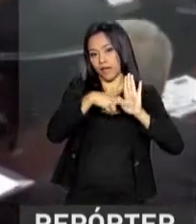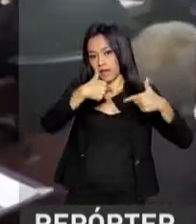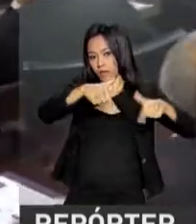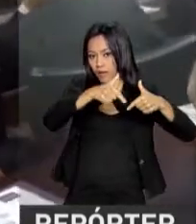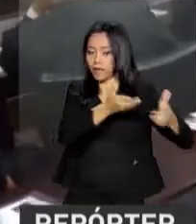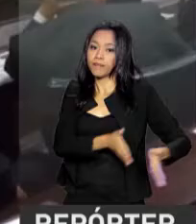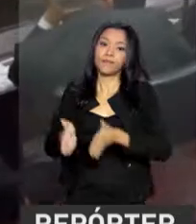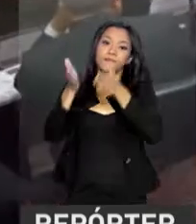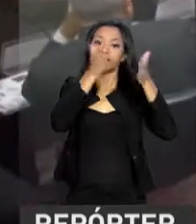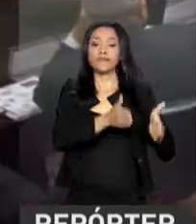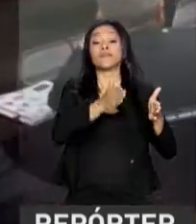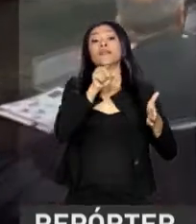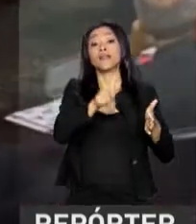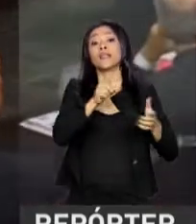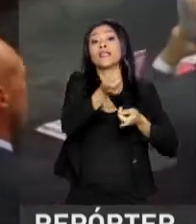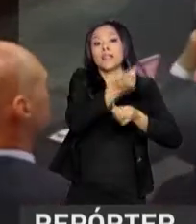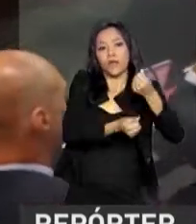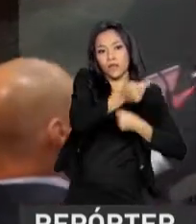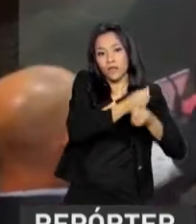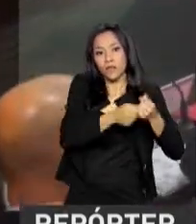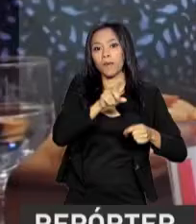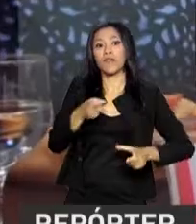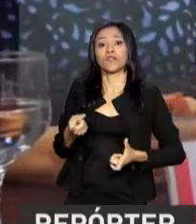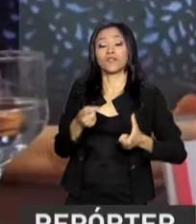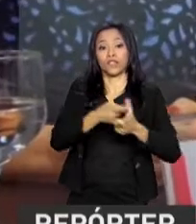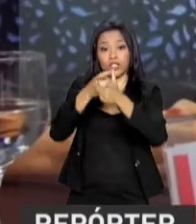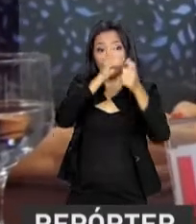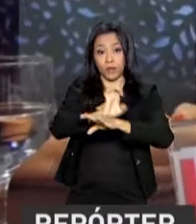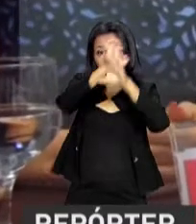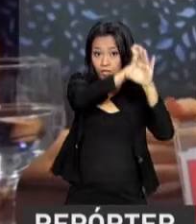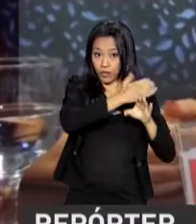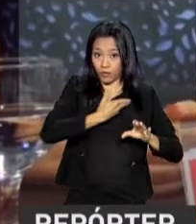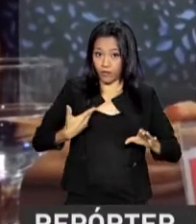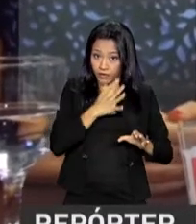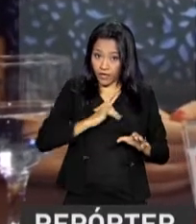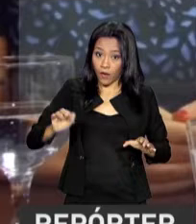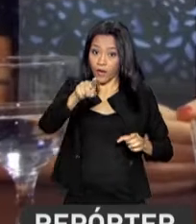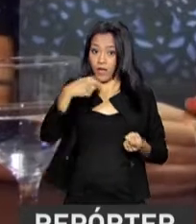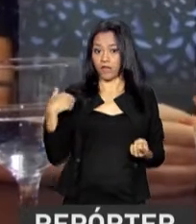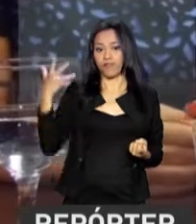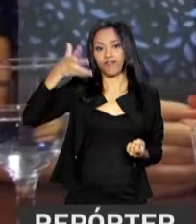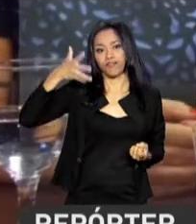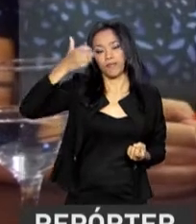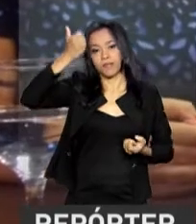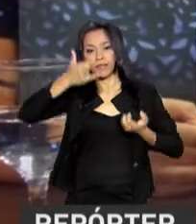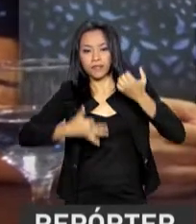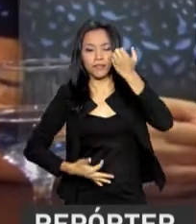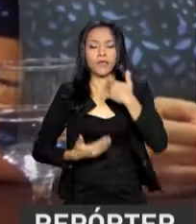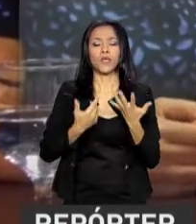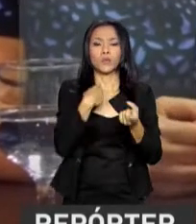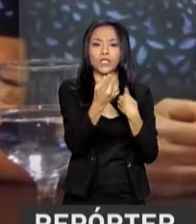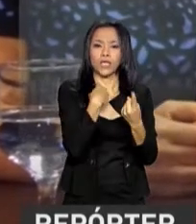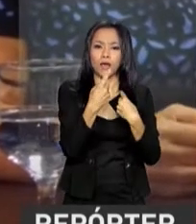e repactuação da dívida dos estados com a união nas palavras do presidente michel temer com um diálogo com o congresso nacional ea